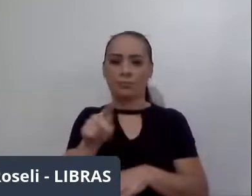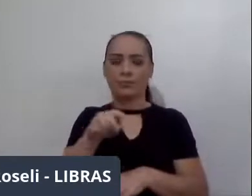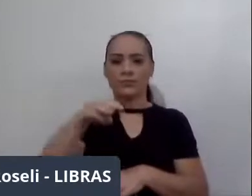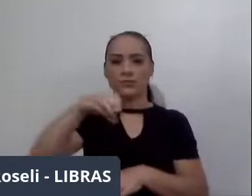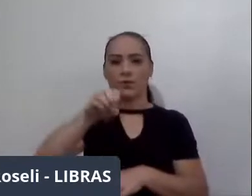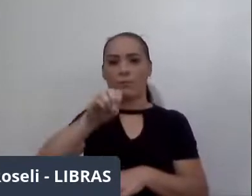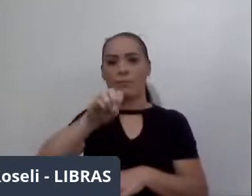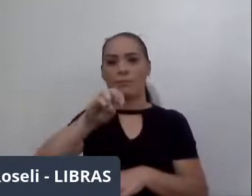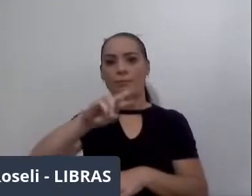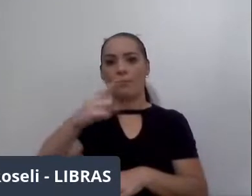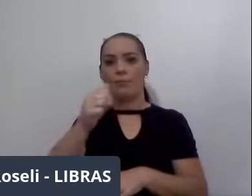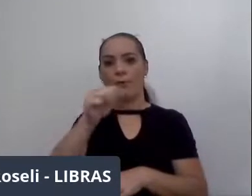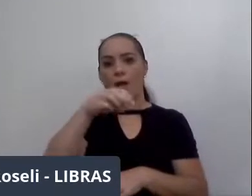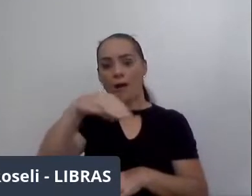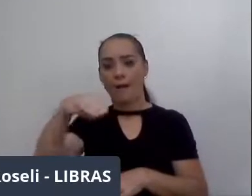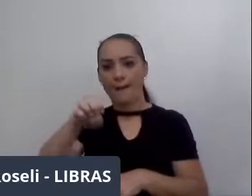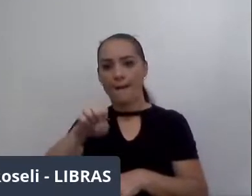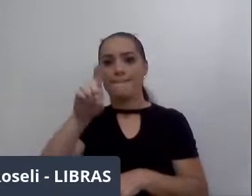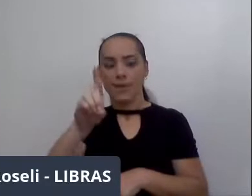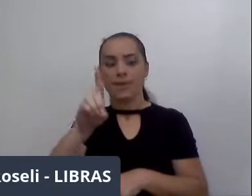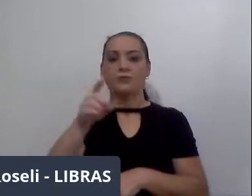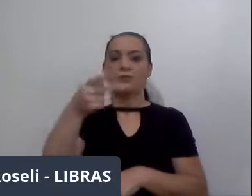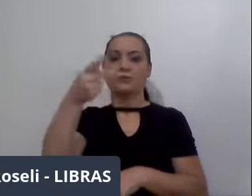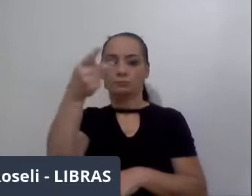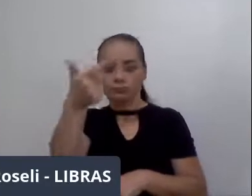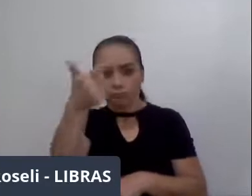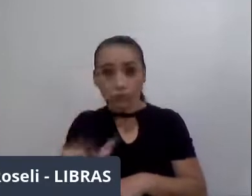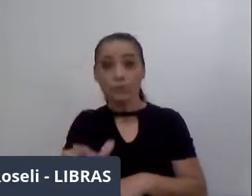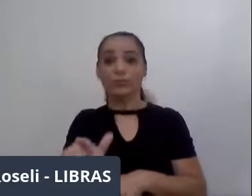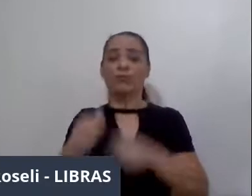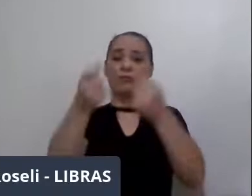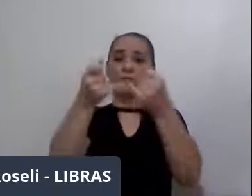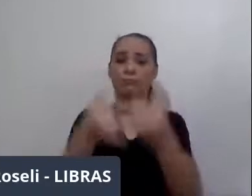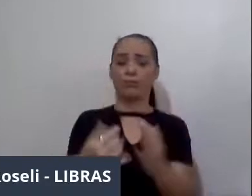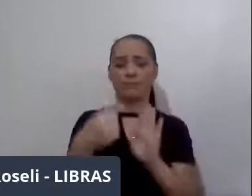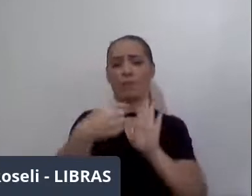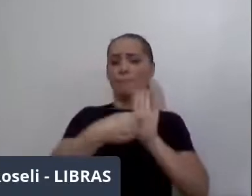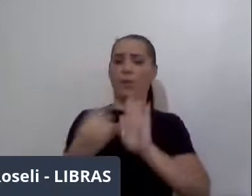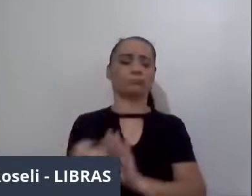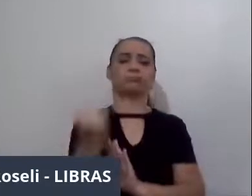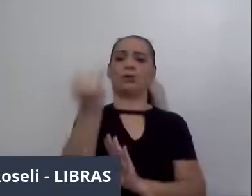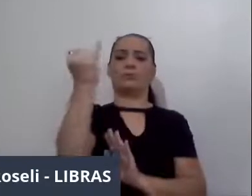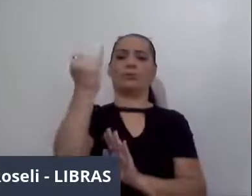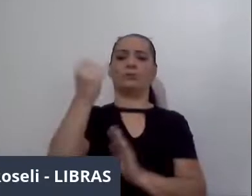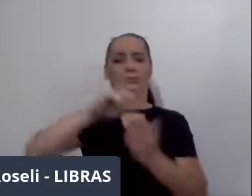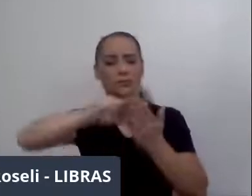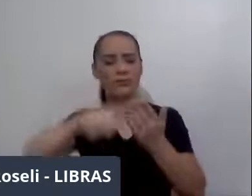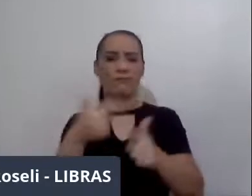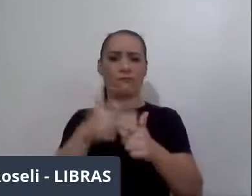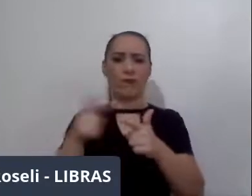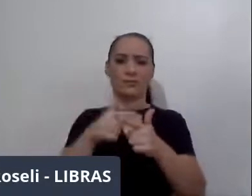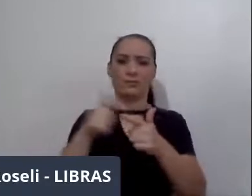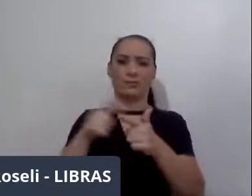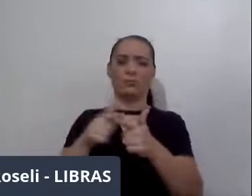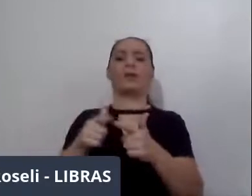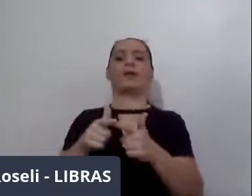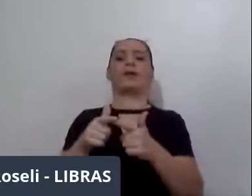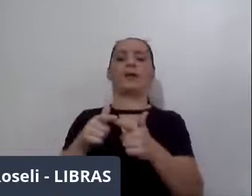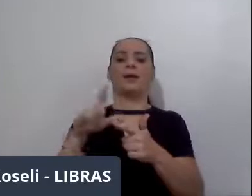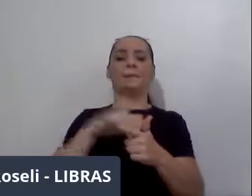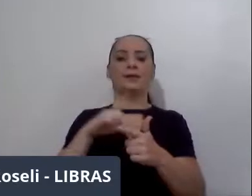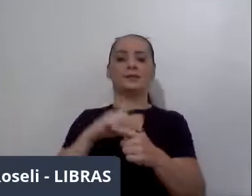pontos essenciais trazidos aqui e que, infelizmente, muito dos problemas que a gente enfrenta de revalidação de diploma é